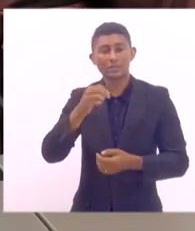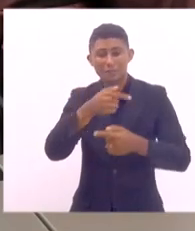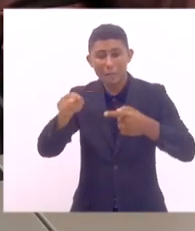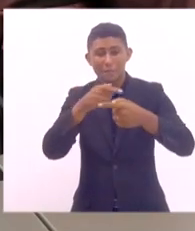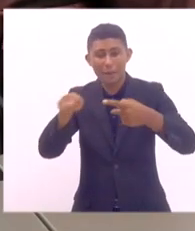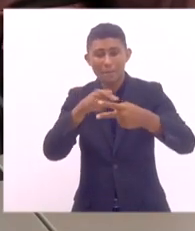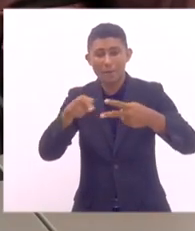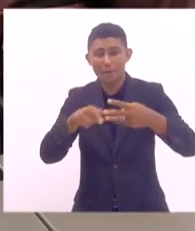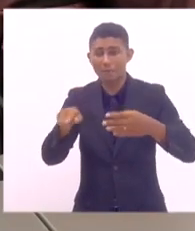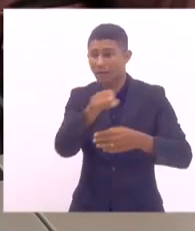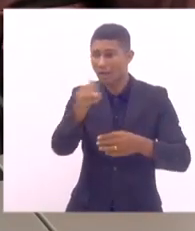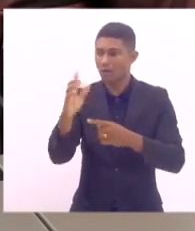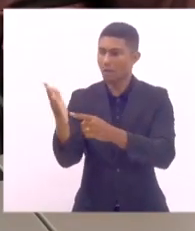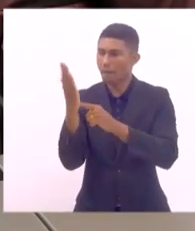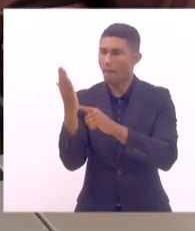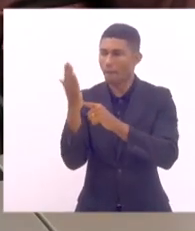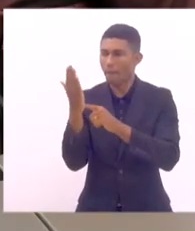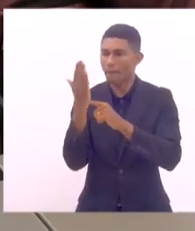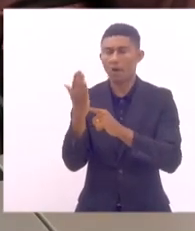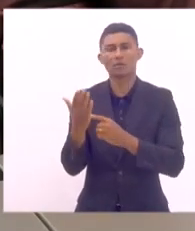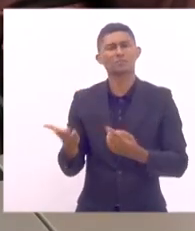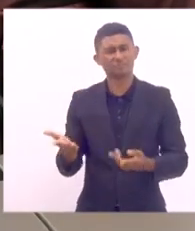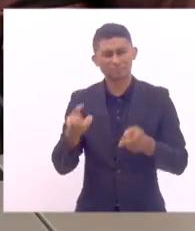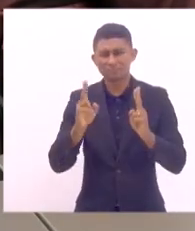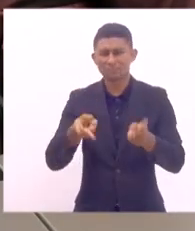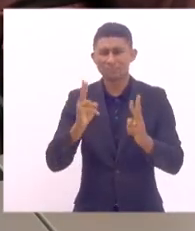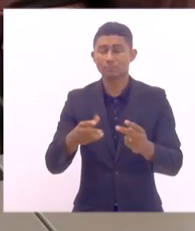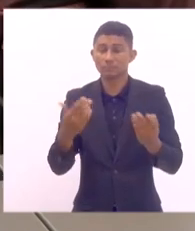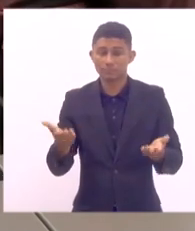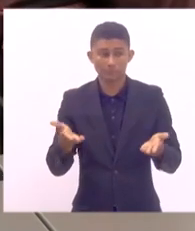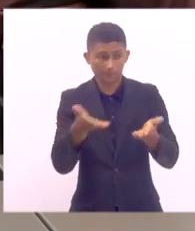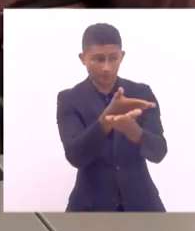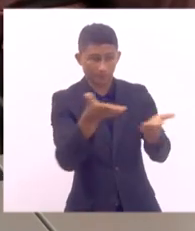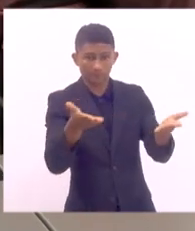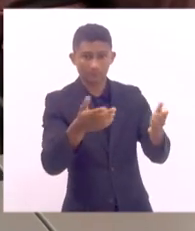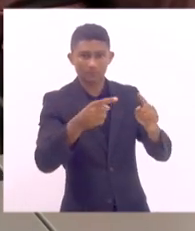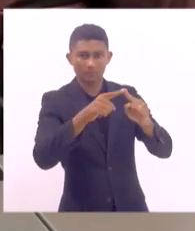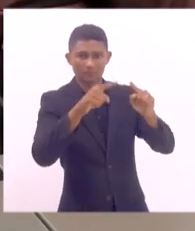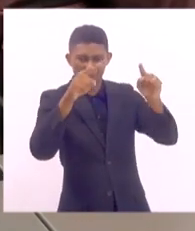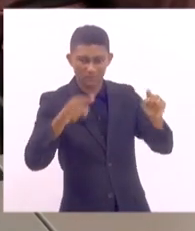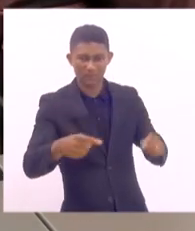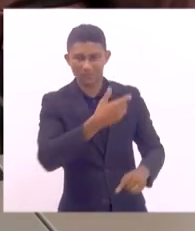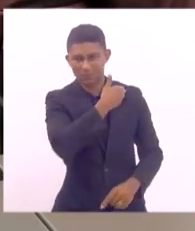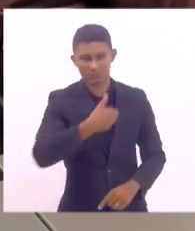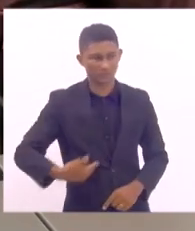semana. E o servidor precisa.